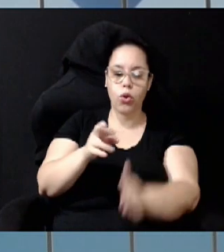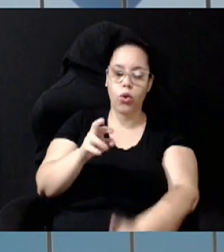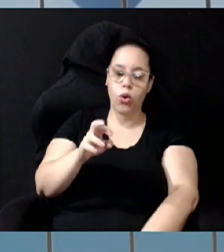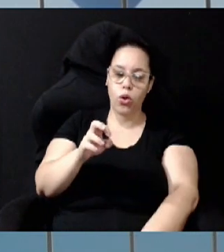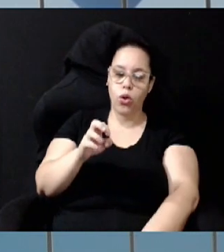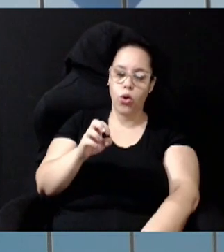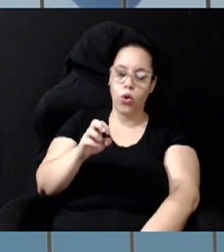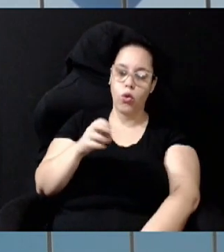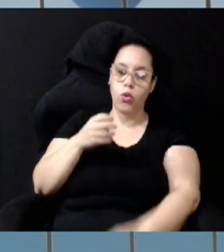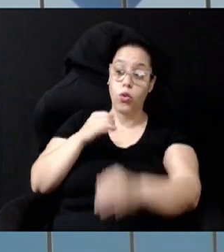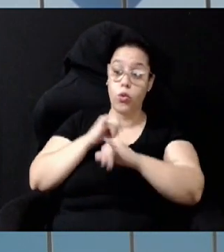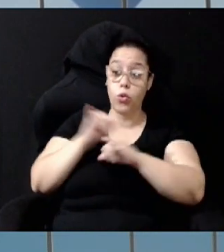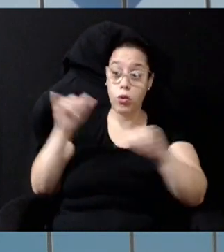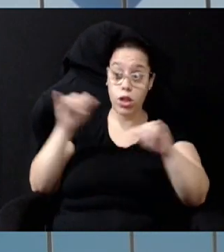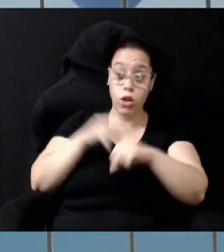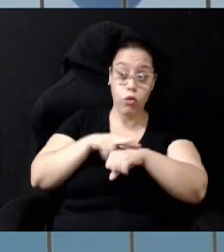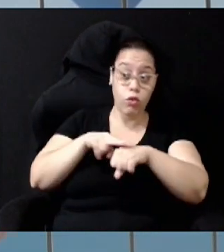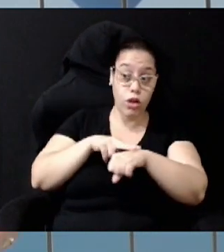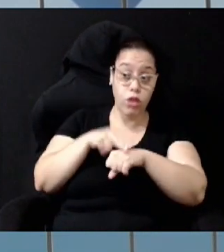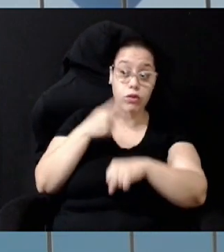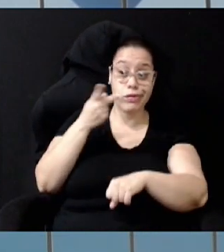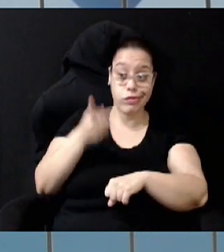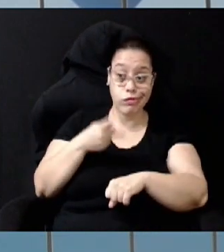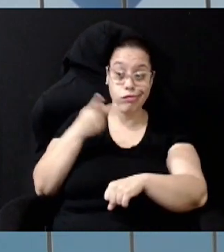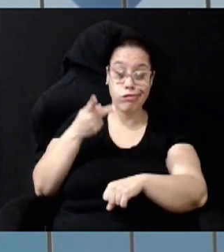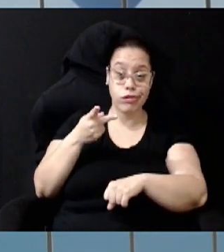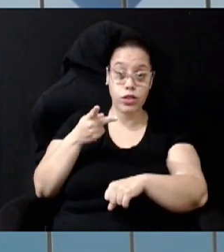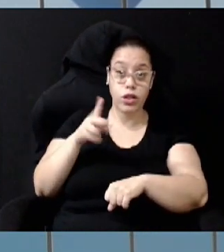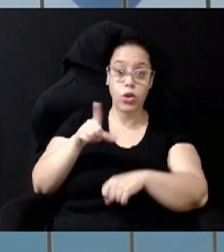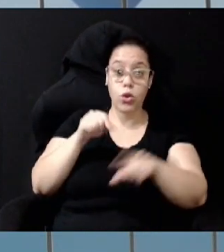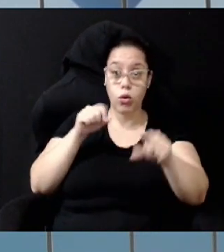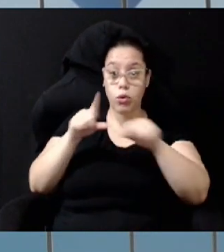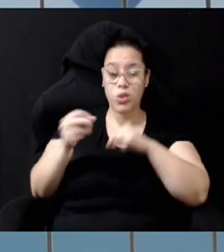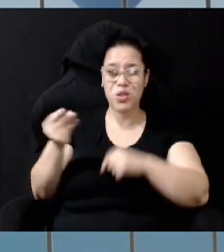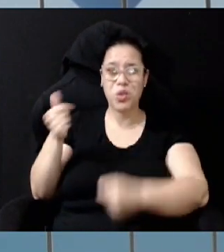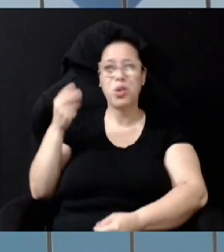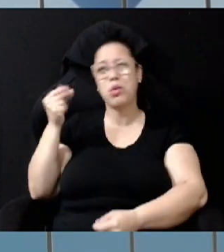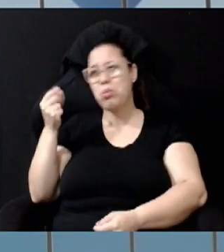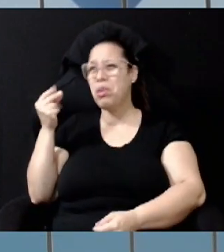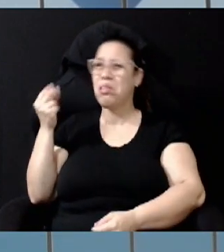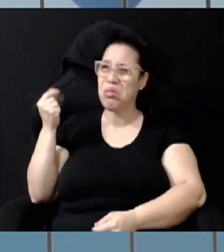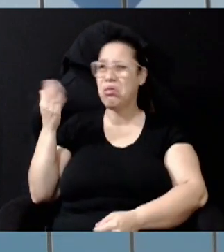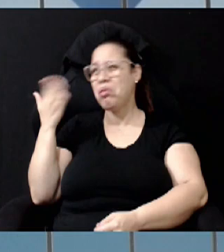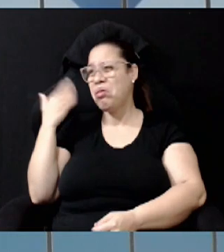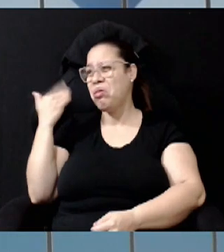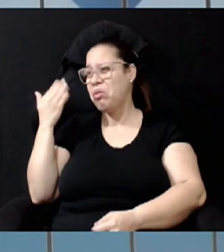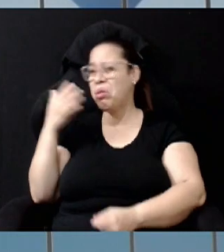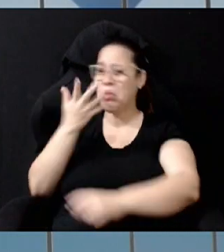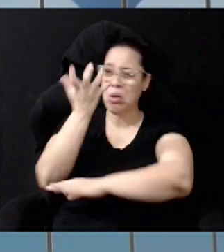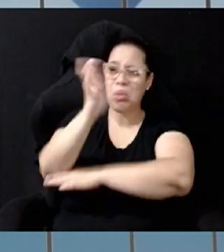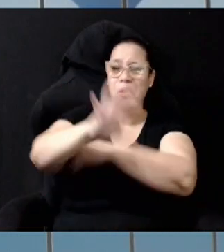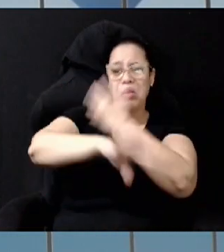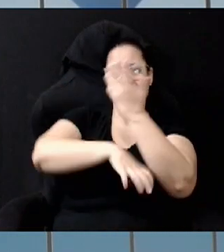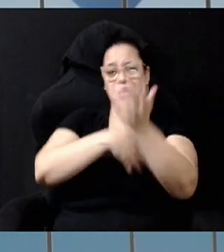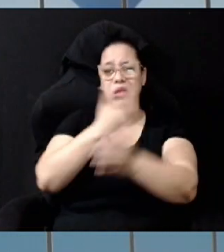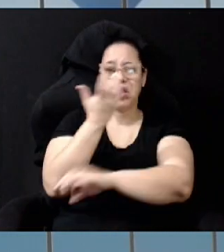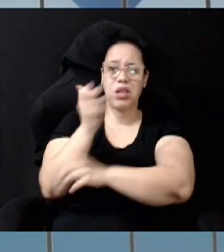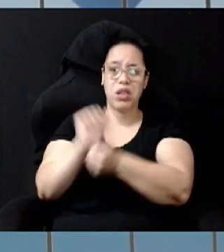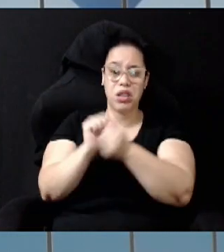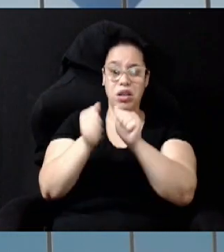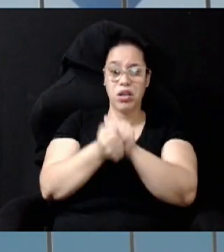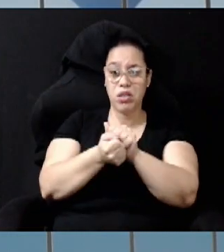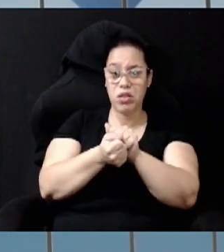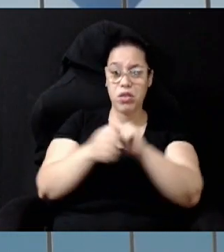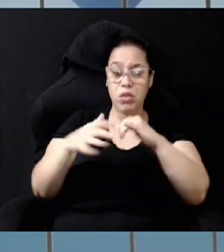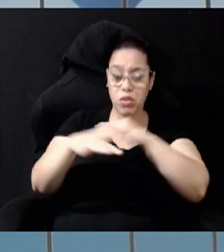questão que, né, foi falado, talvez aí por escolhas no passado de uma vegetação não adequada para o calçamento urbano, você